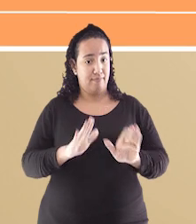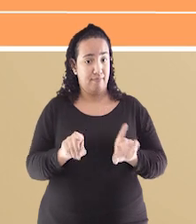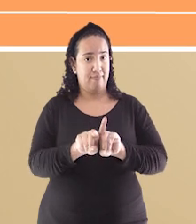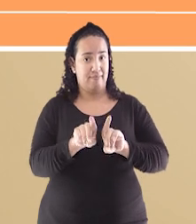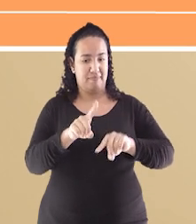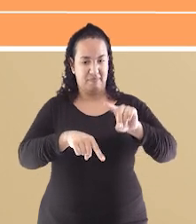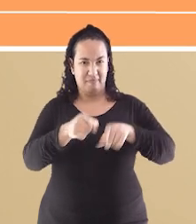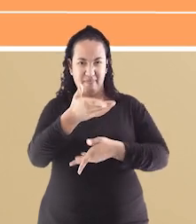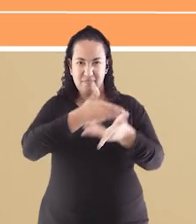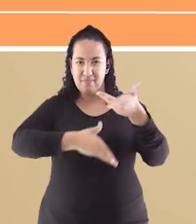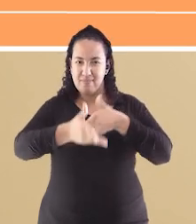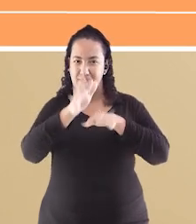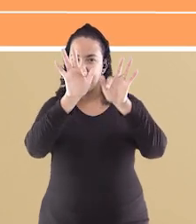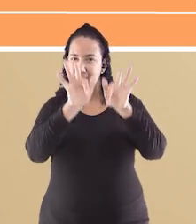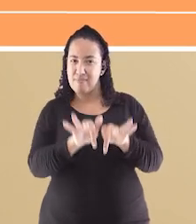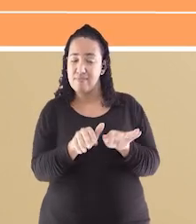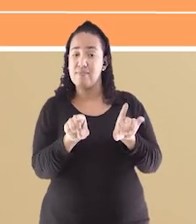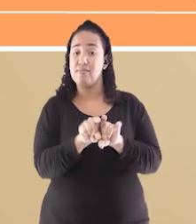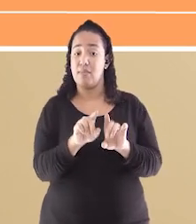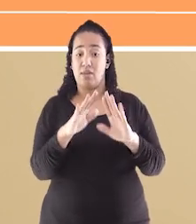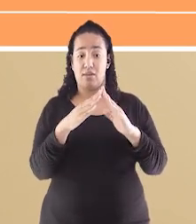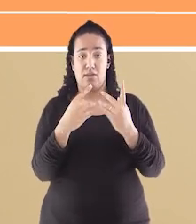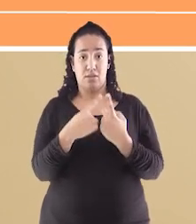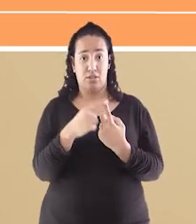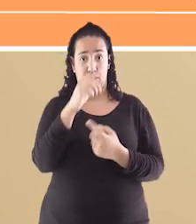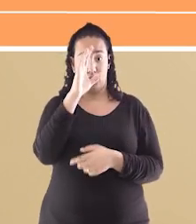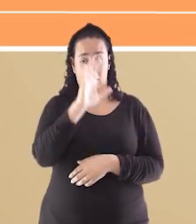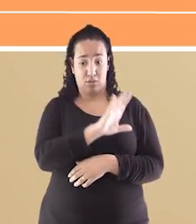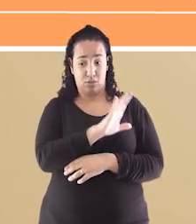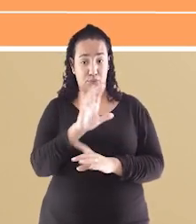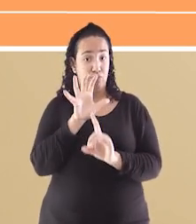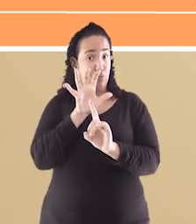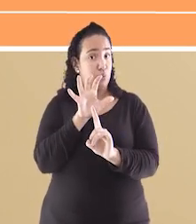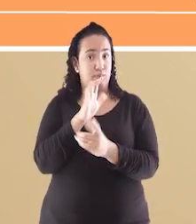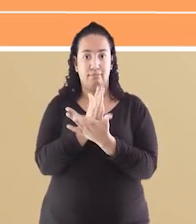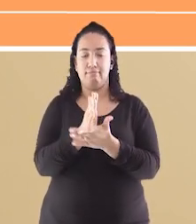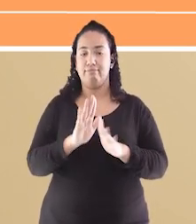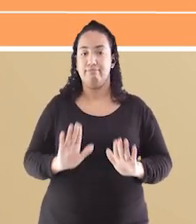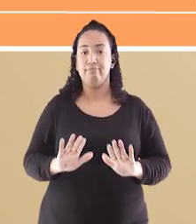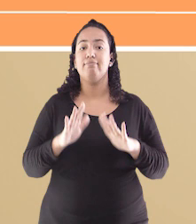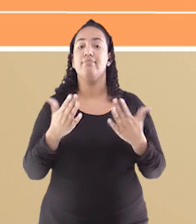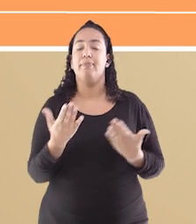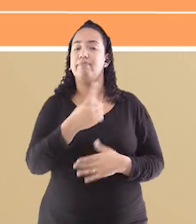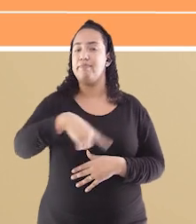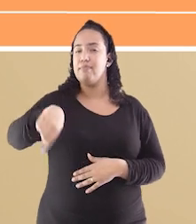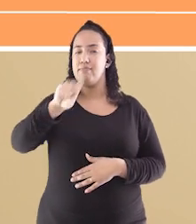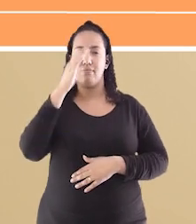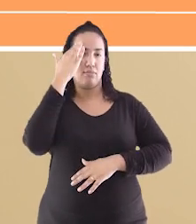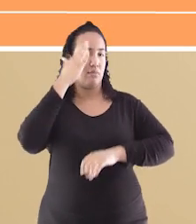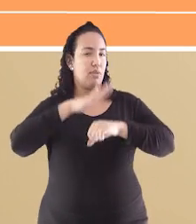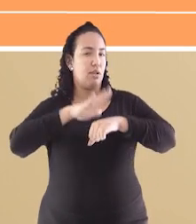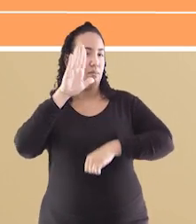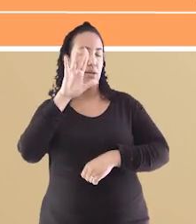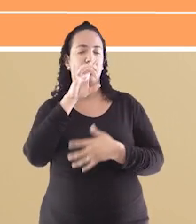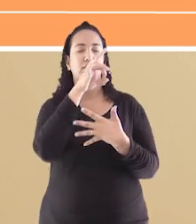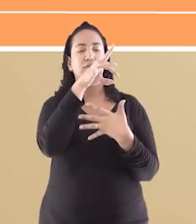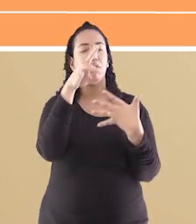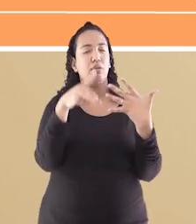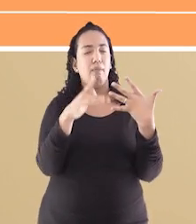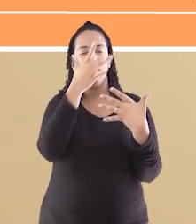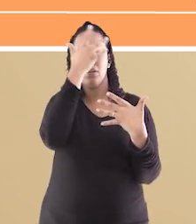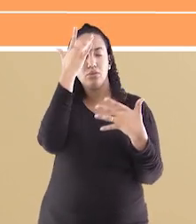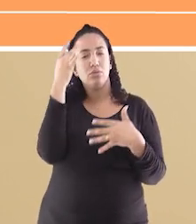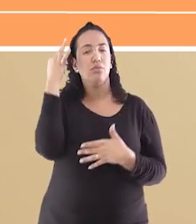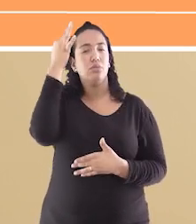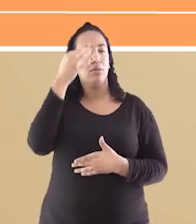mercantilismo, além do fim da interferência da Igreja no Estado. E para entendermos um pouquinho mais o que pensavam esses